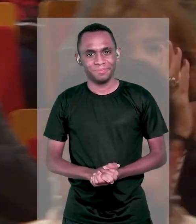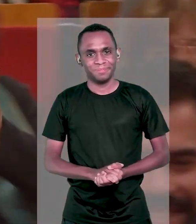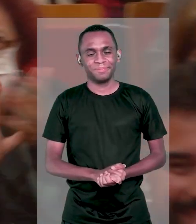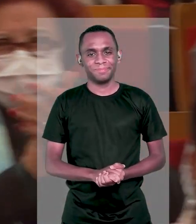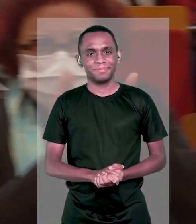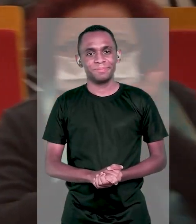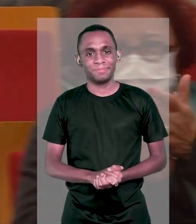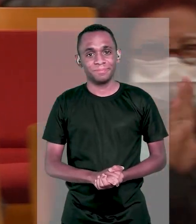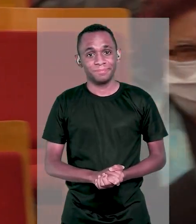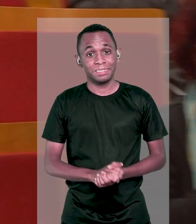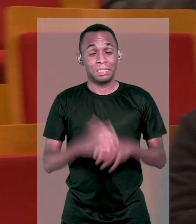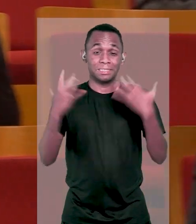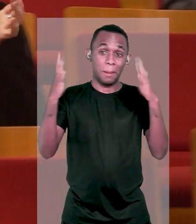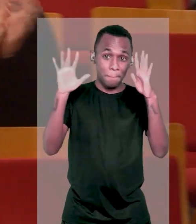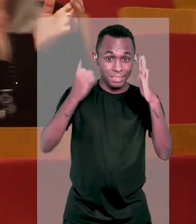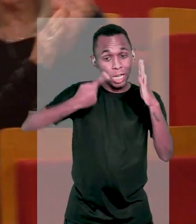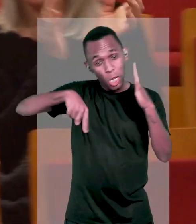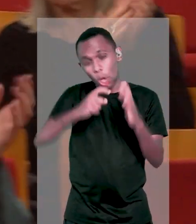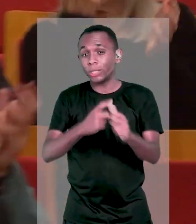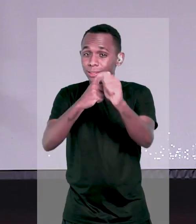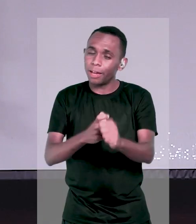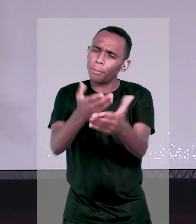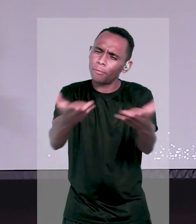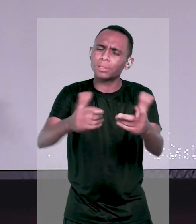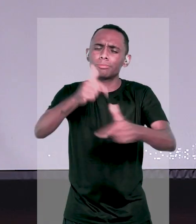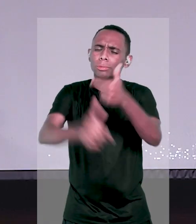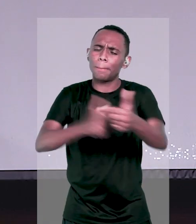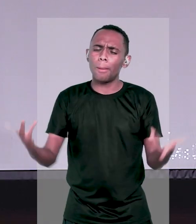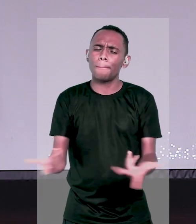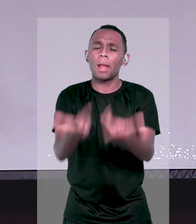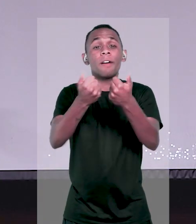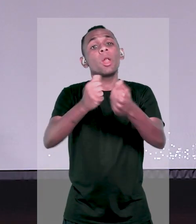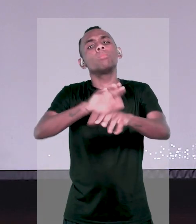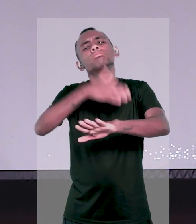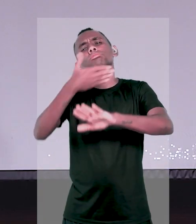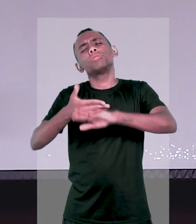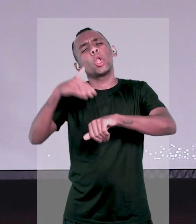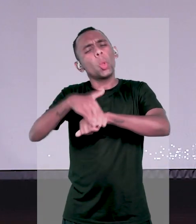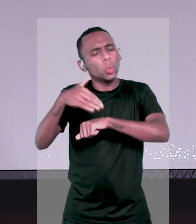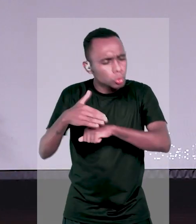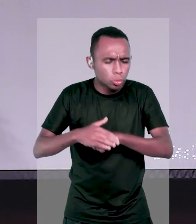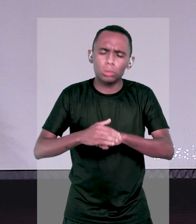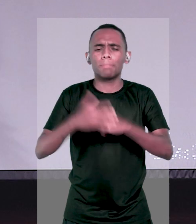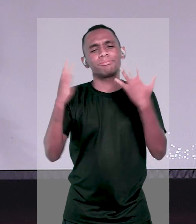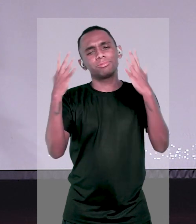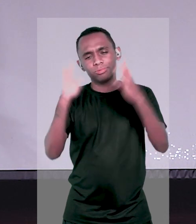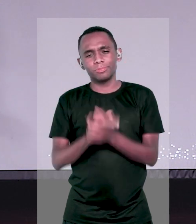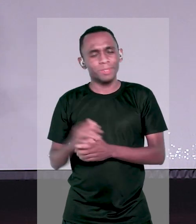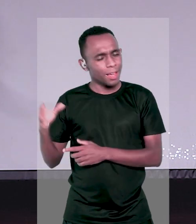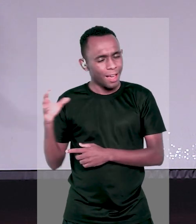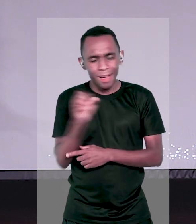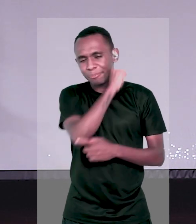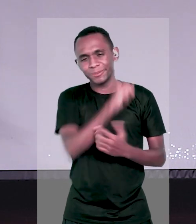O público aplaude Adalto Novaes. Por depender das palmas que a gente deve para você, por esse trabalho magnífico, nós vamos ficar a noite inteira batendo palmas